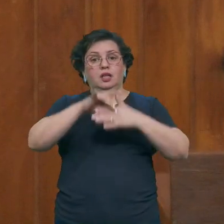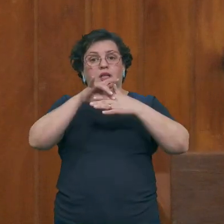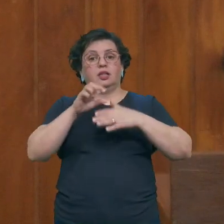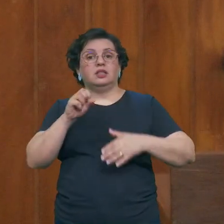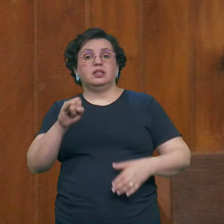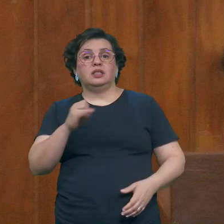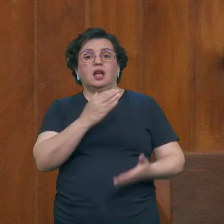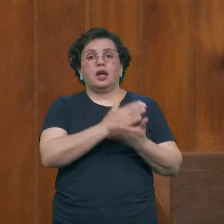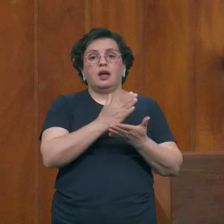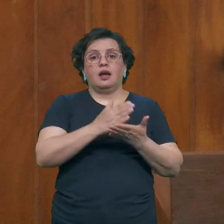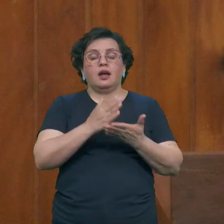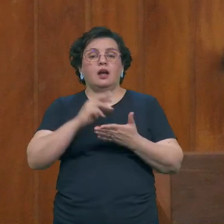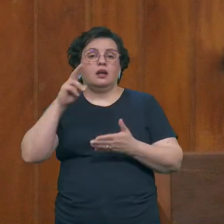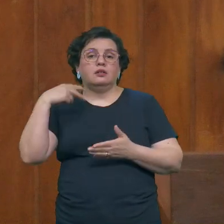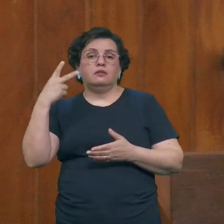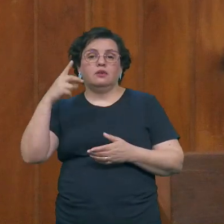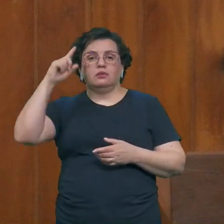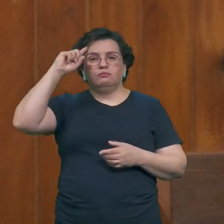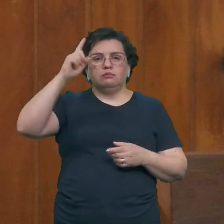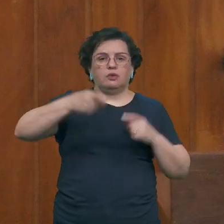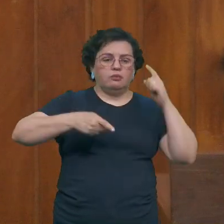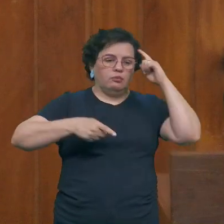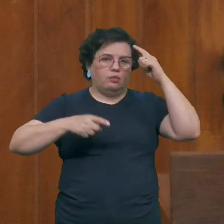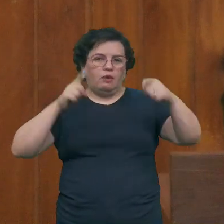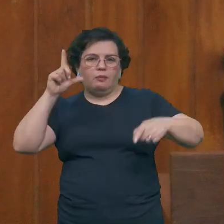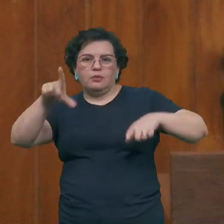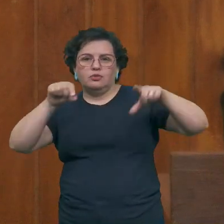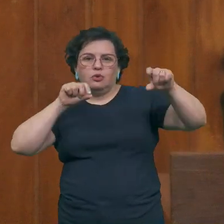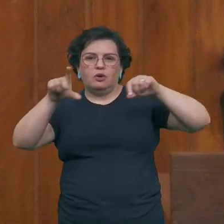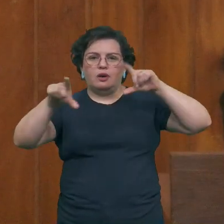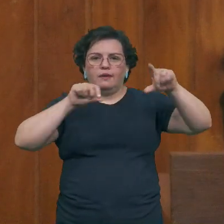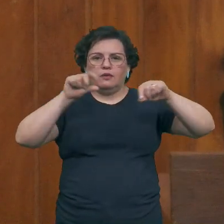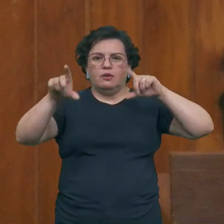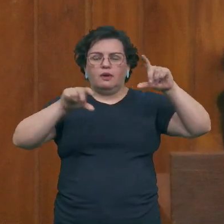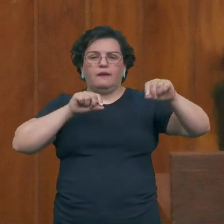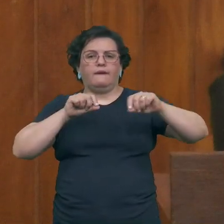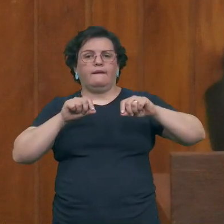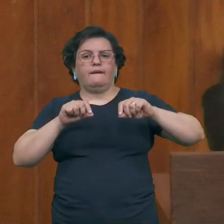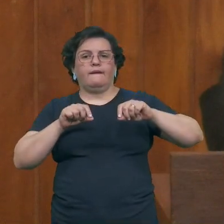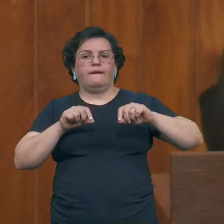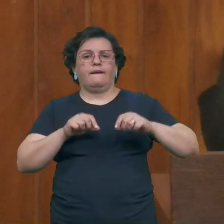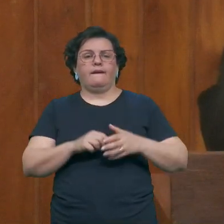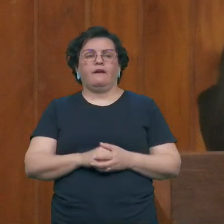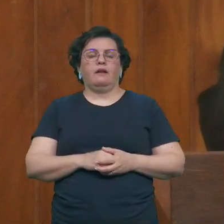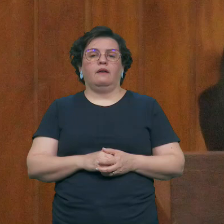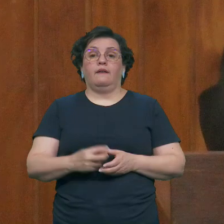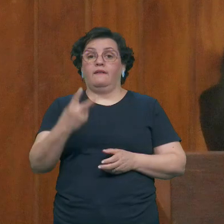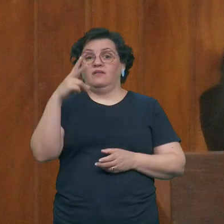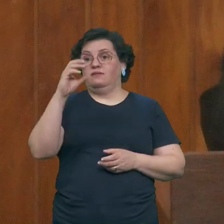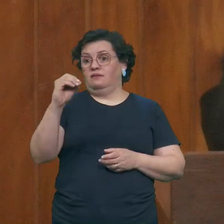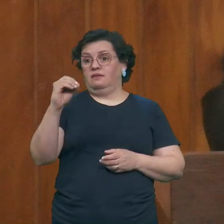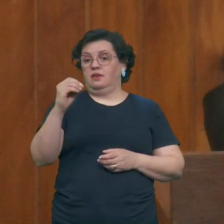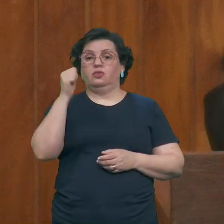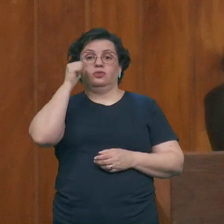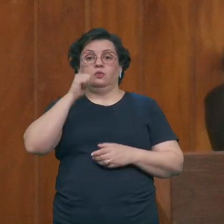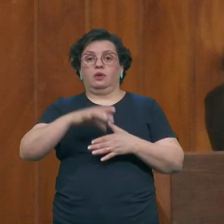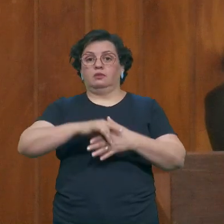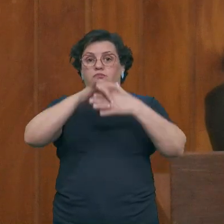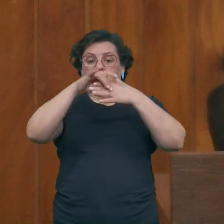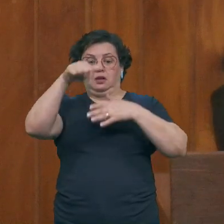aqui. Se fosse para cada vereador indicar 20 mulheres liderança em